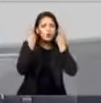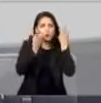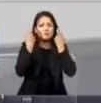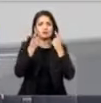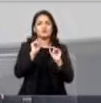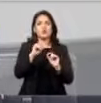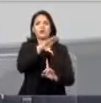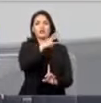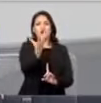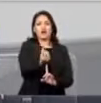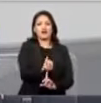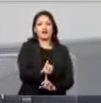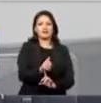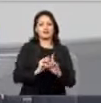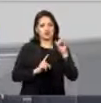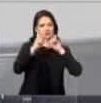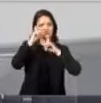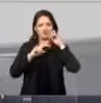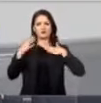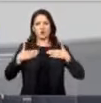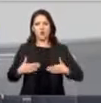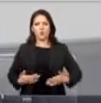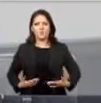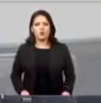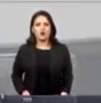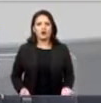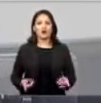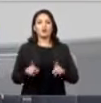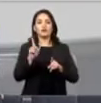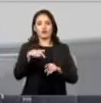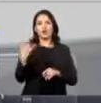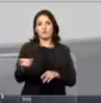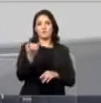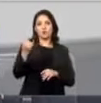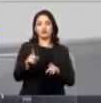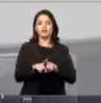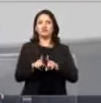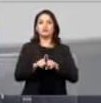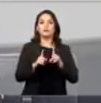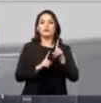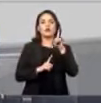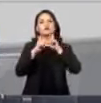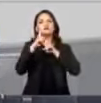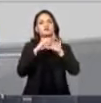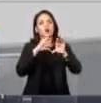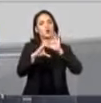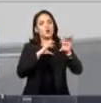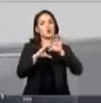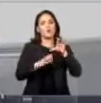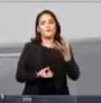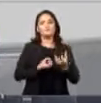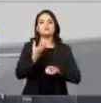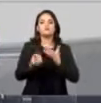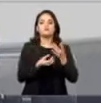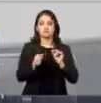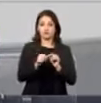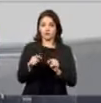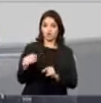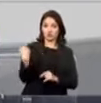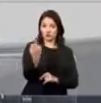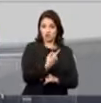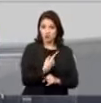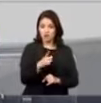na expressão corporal, que é tão importante quanto a expressão na comunicação, e faz com que nós